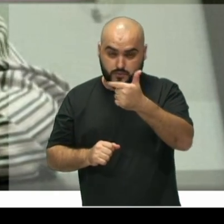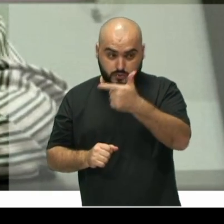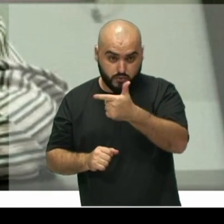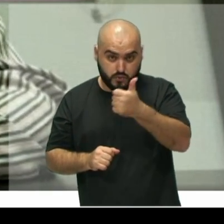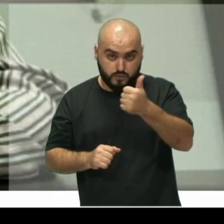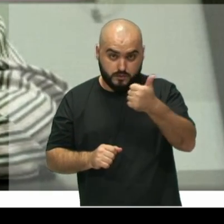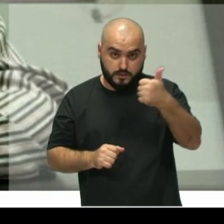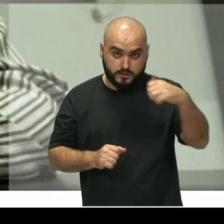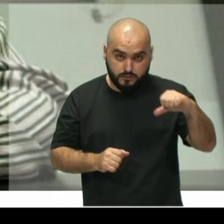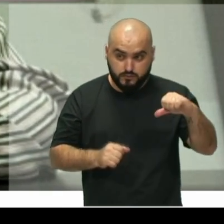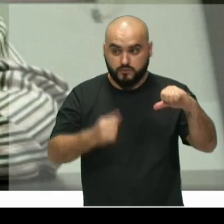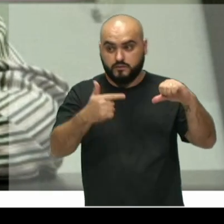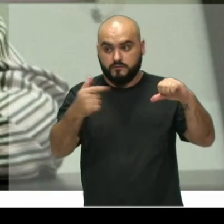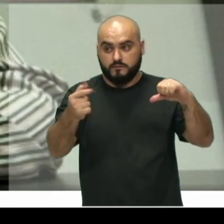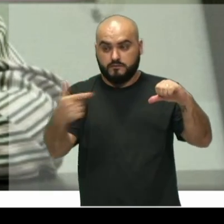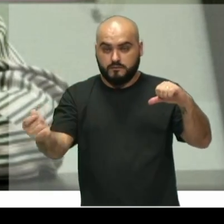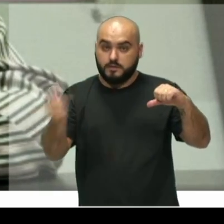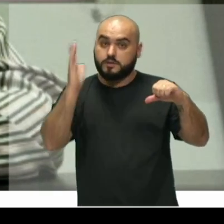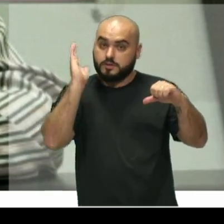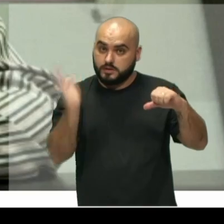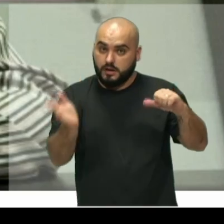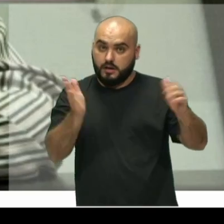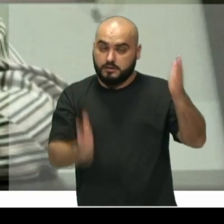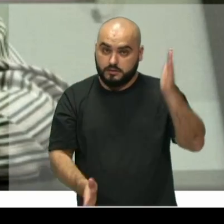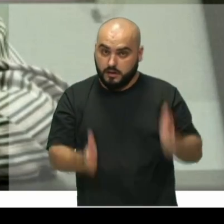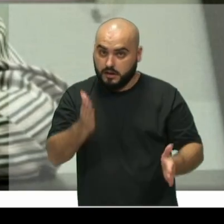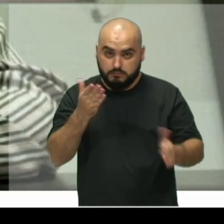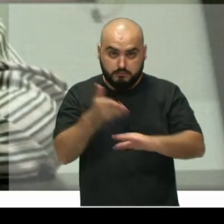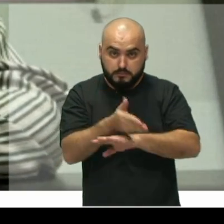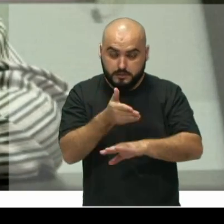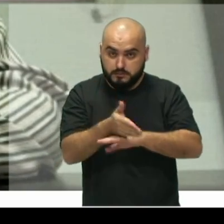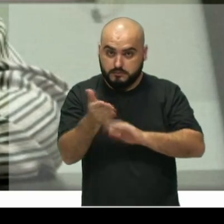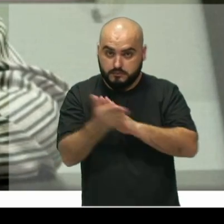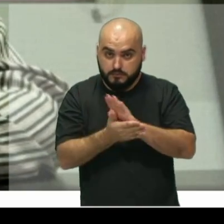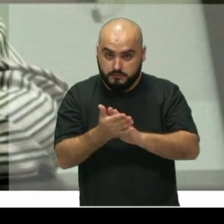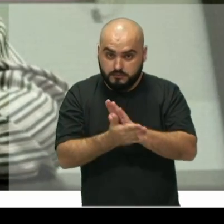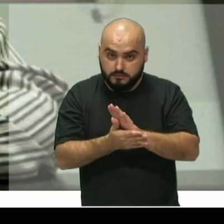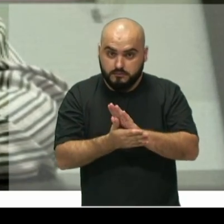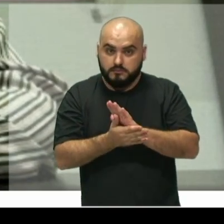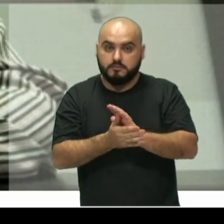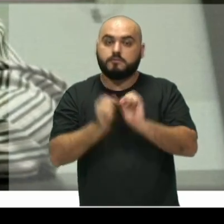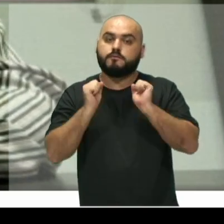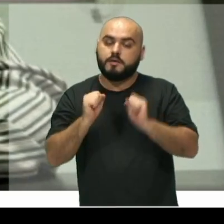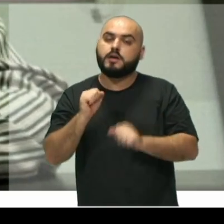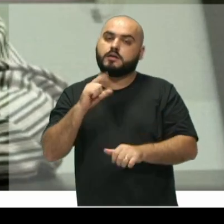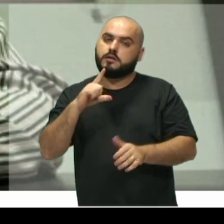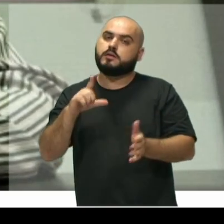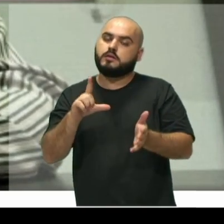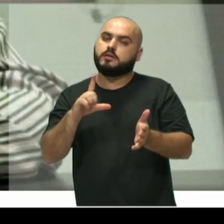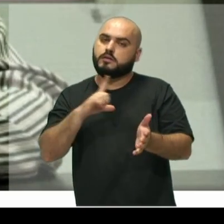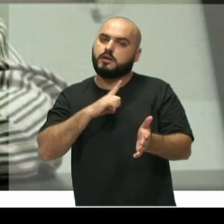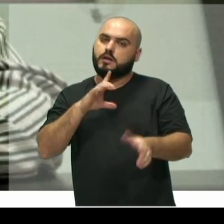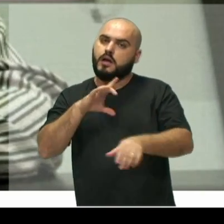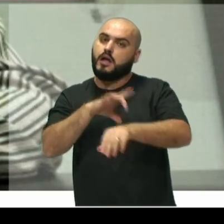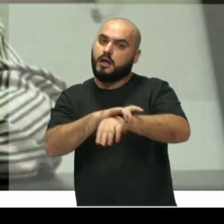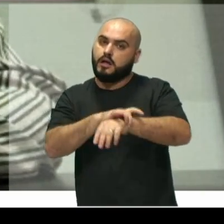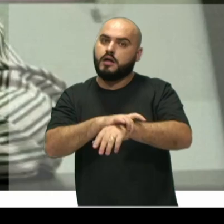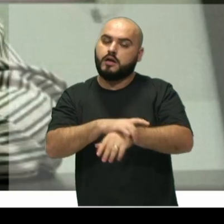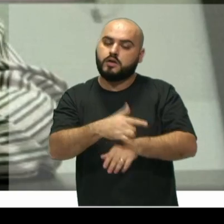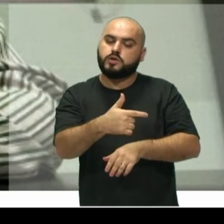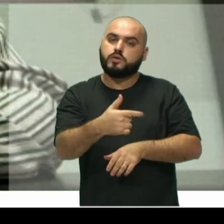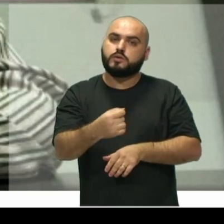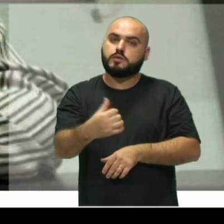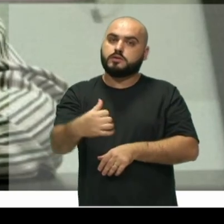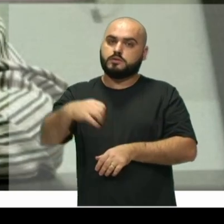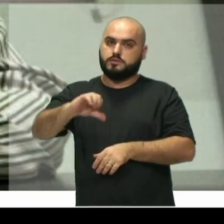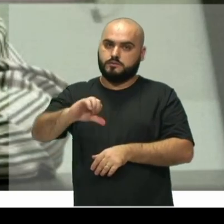o atleta que não participou nada em 2020, em razões de calendário e pandemia, ele vai ter como garantia 2019.